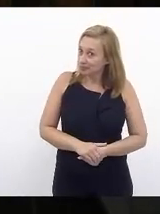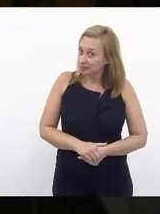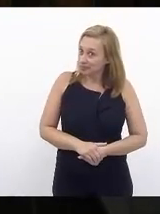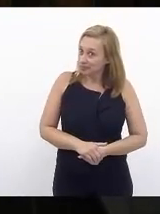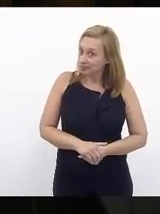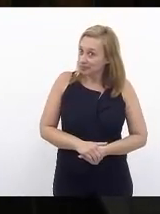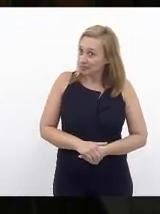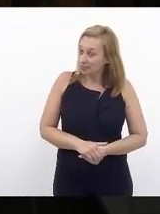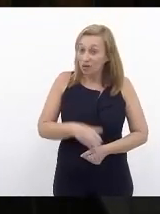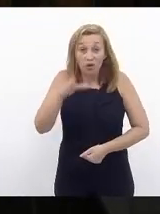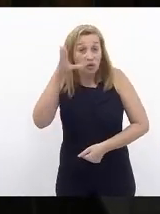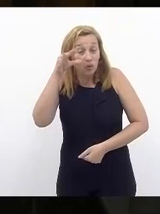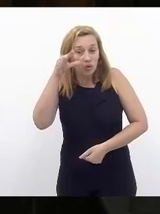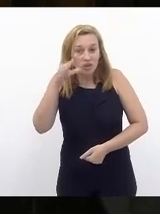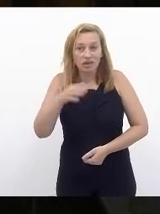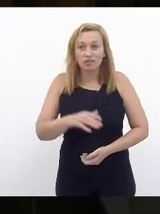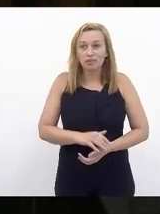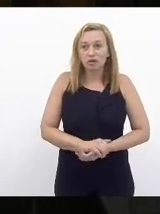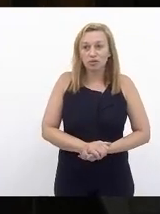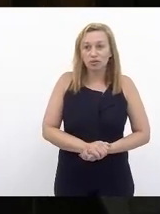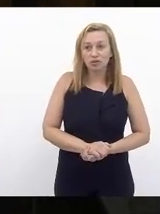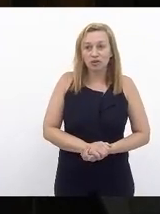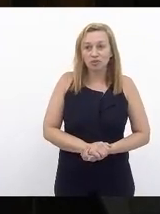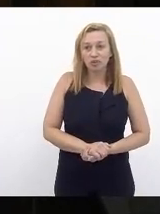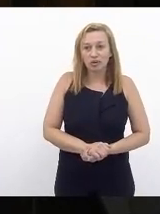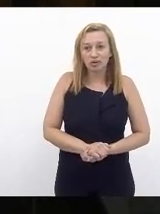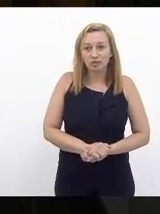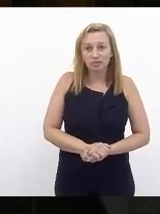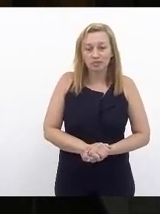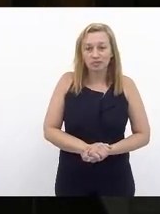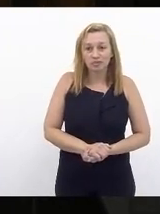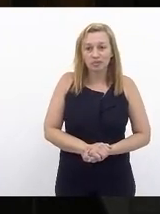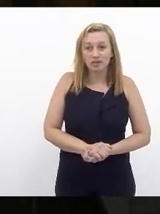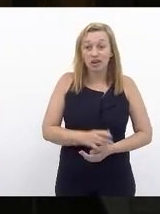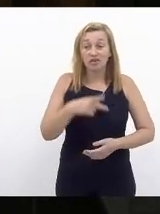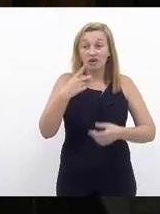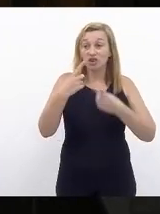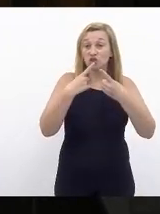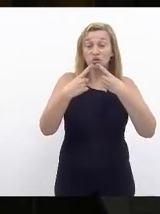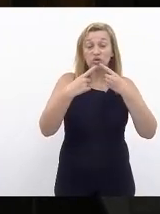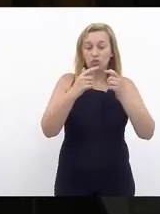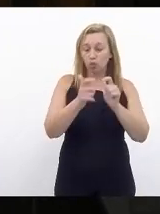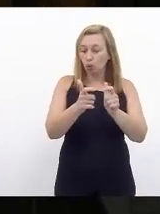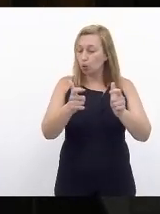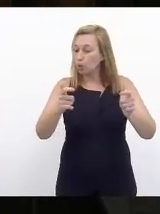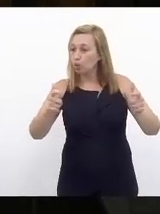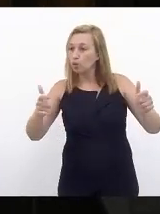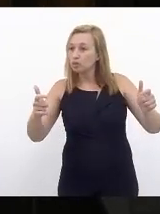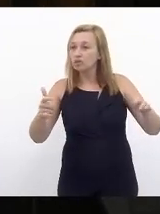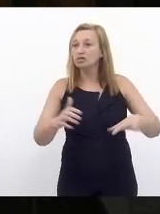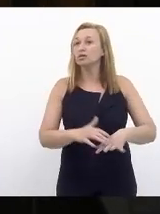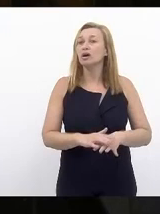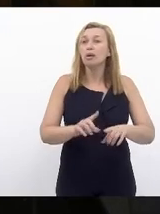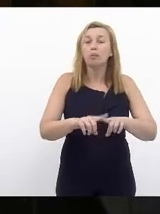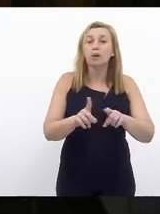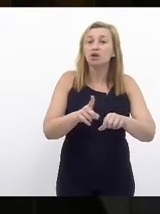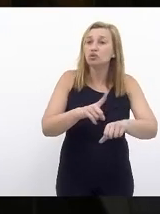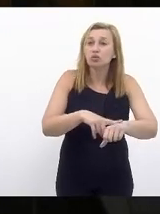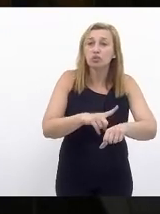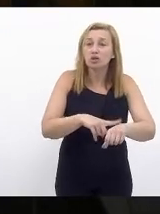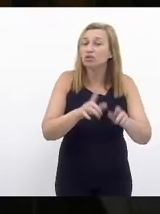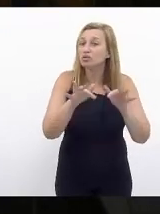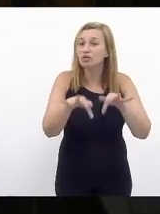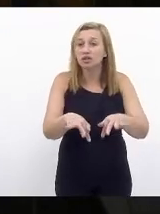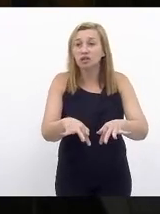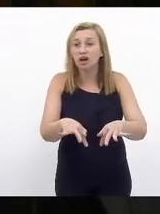o que eu acho muito curioso é que os deputados promovem uma discussão tremenda, mas no momento do expediente final,